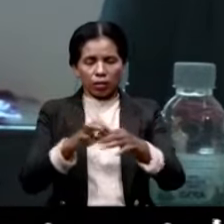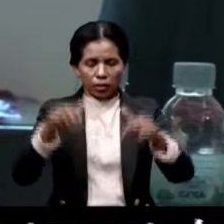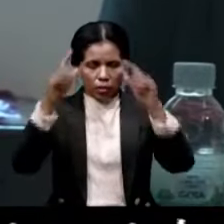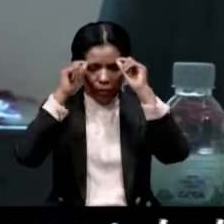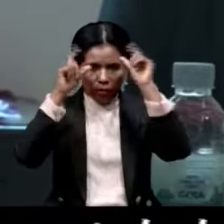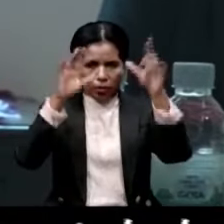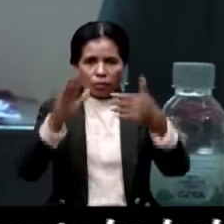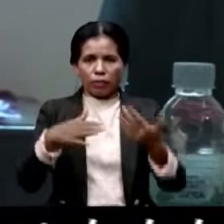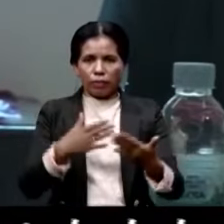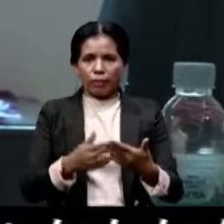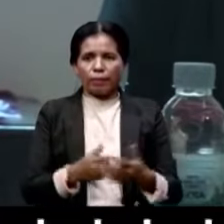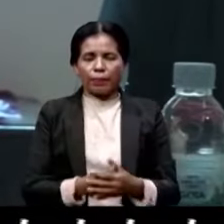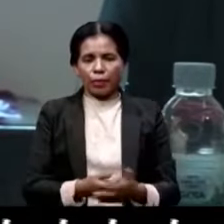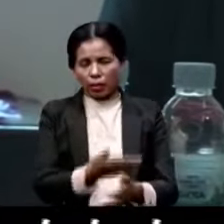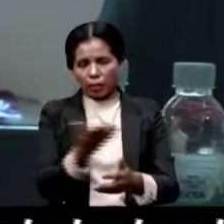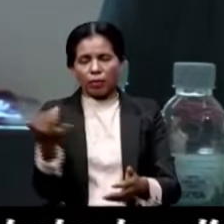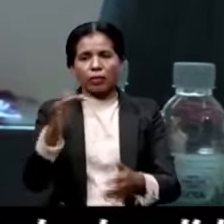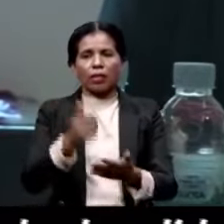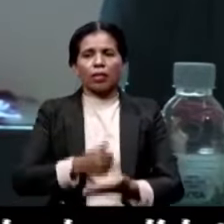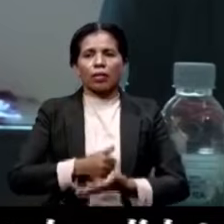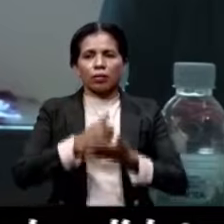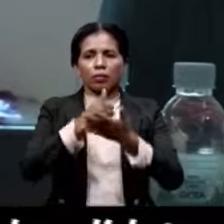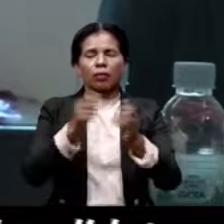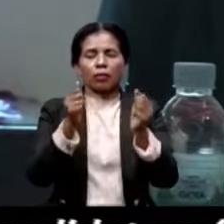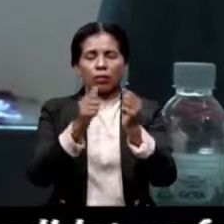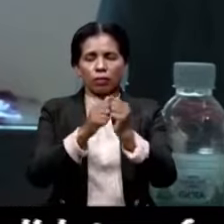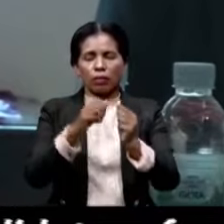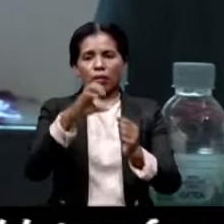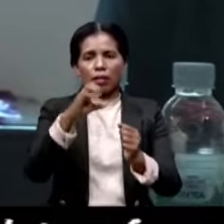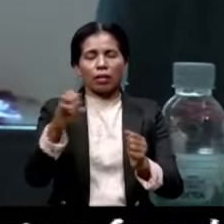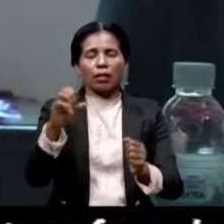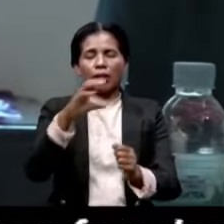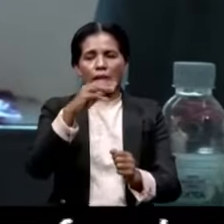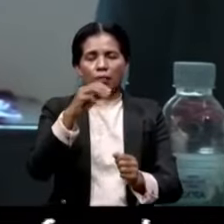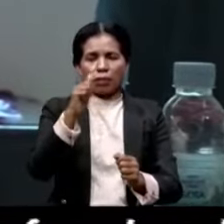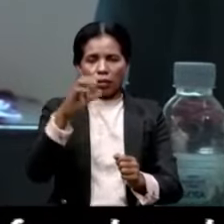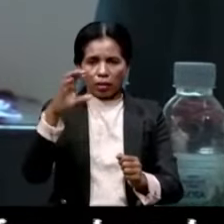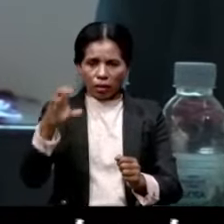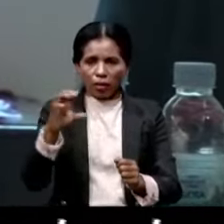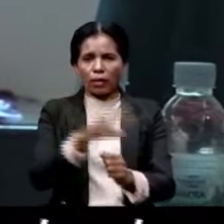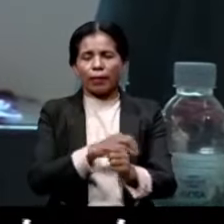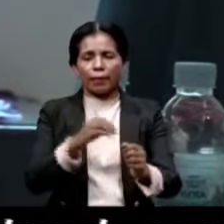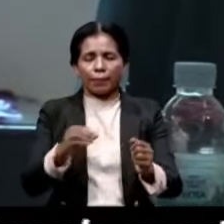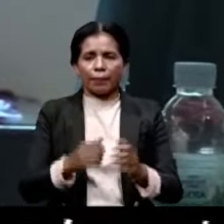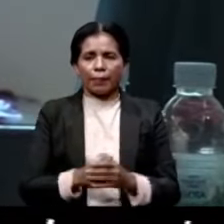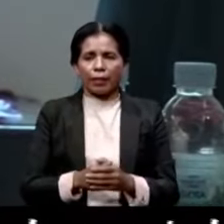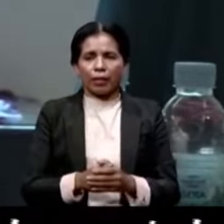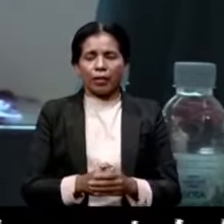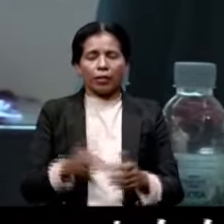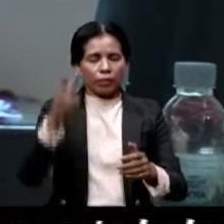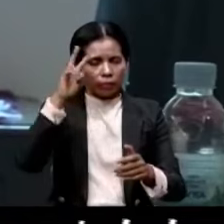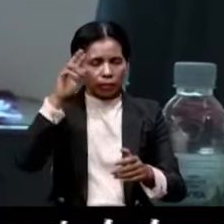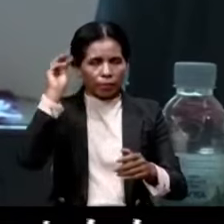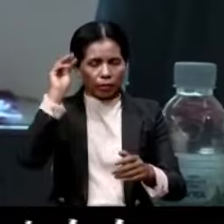nacional. Então, isso pode ser nem a tudo, na União Estatal, nem a. O secretário de Estado de Desenvolvimento Local, o vice-ministro